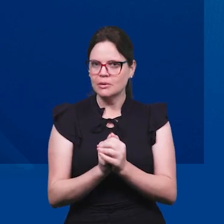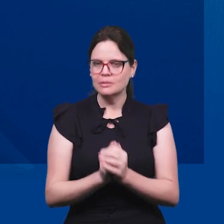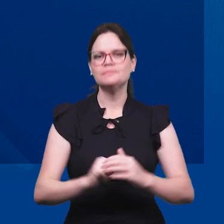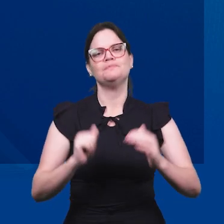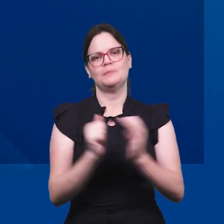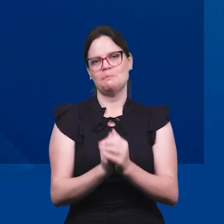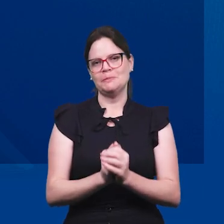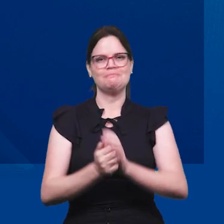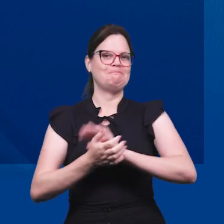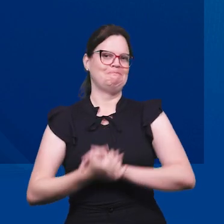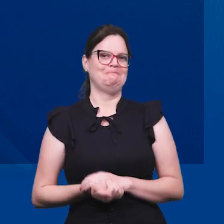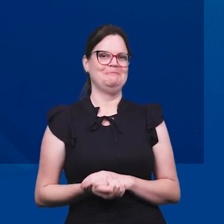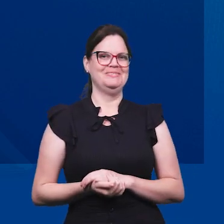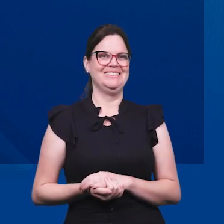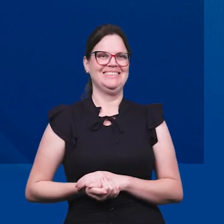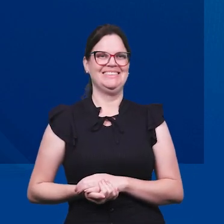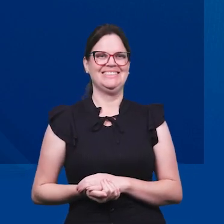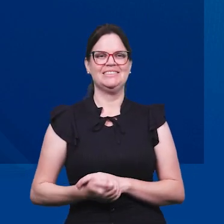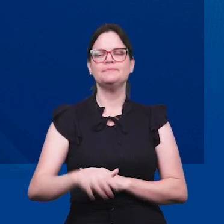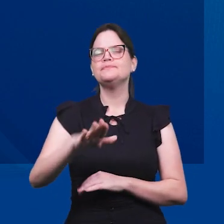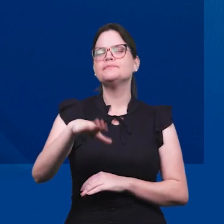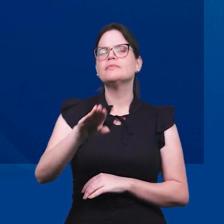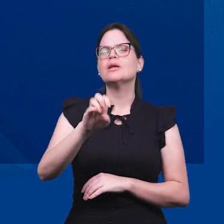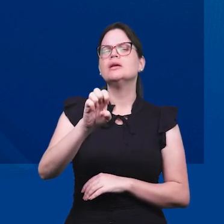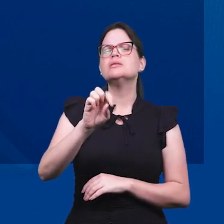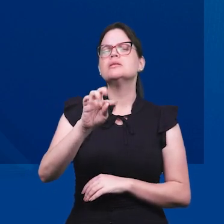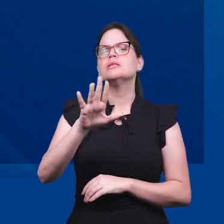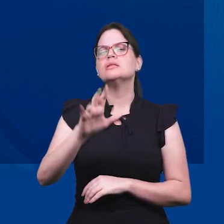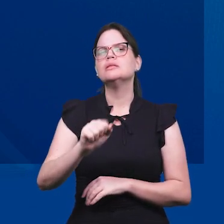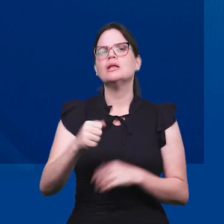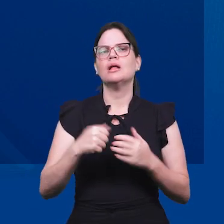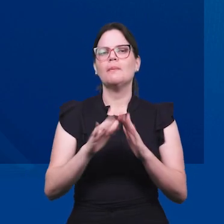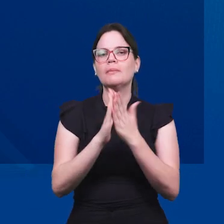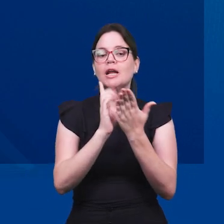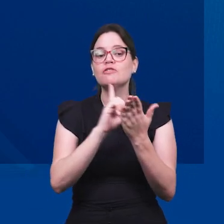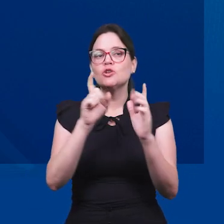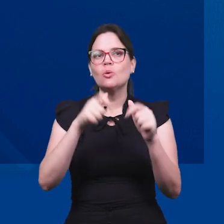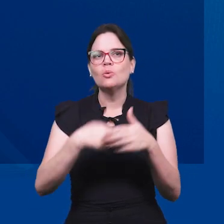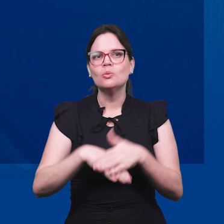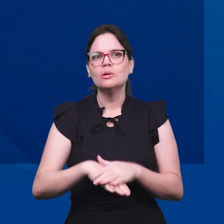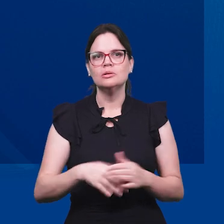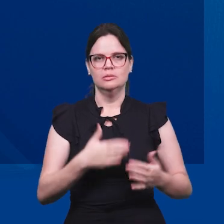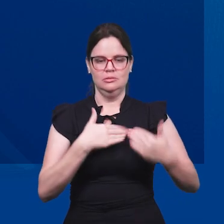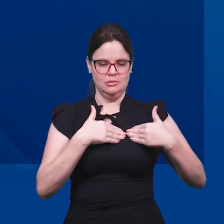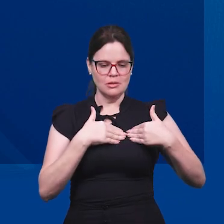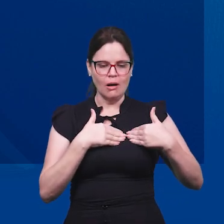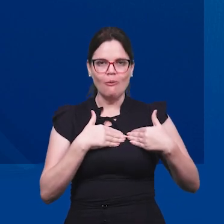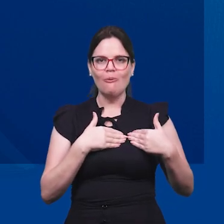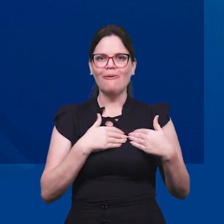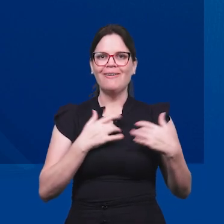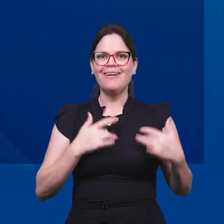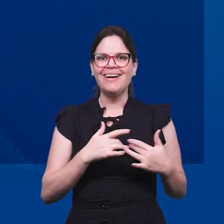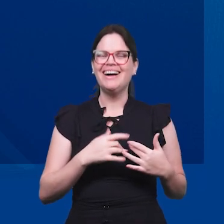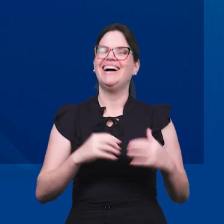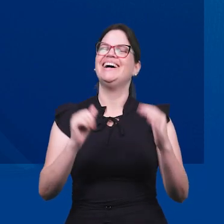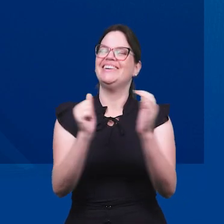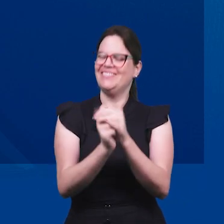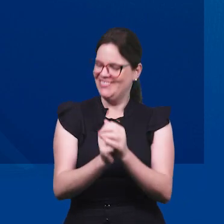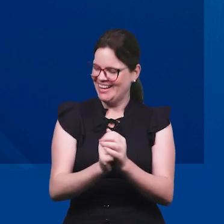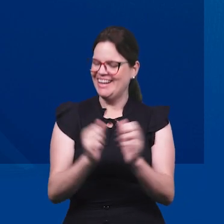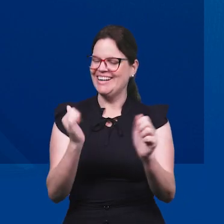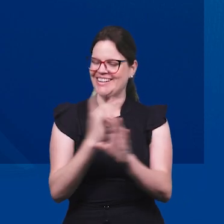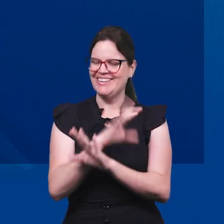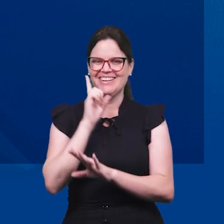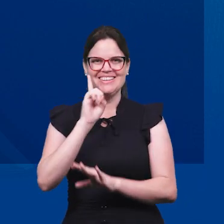Amém? Amém. Estelinha, onde devemos guardar a palavra de Deus? Céu. Amém. Glória a Deus.